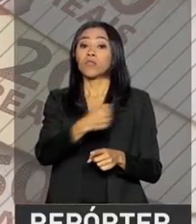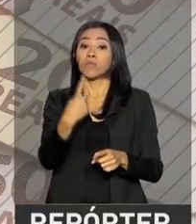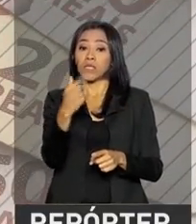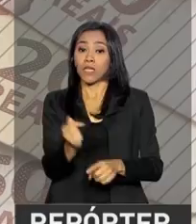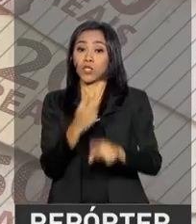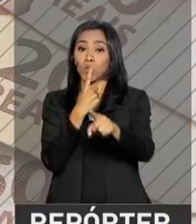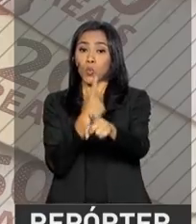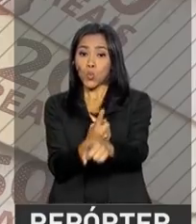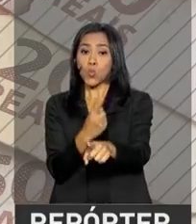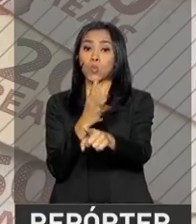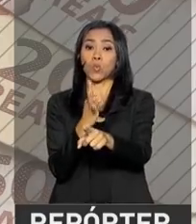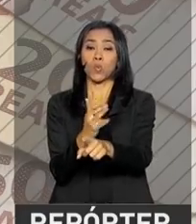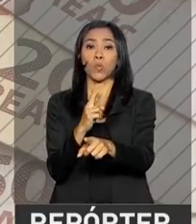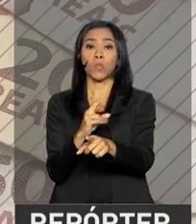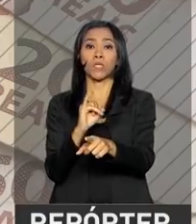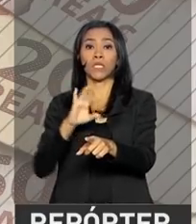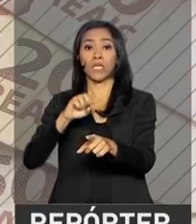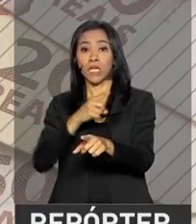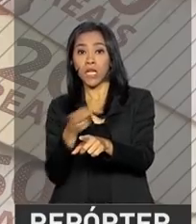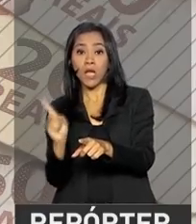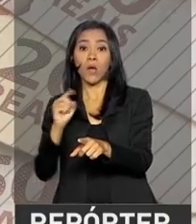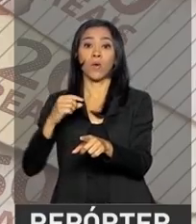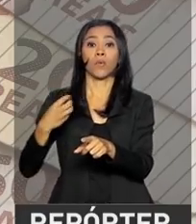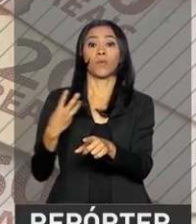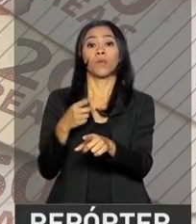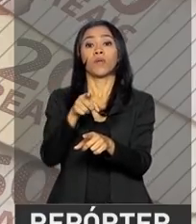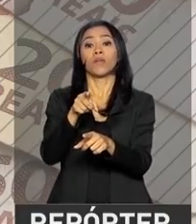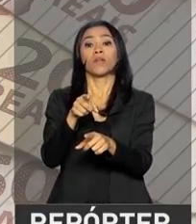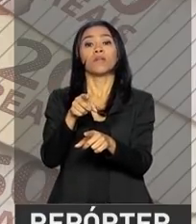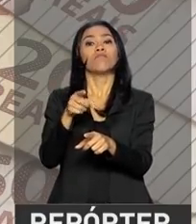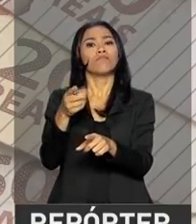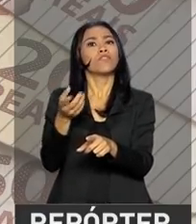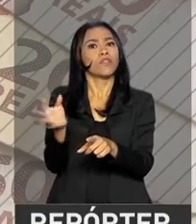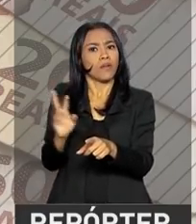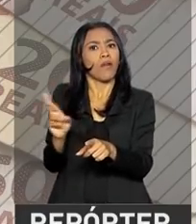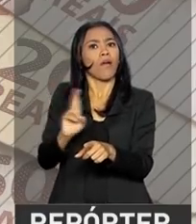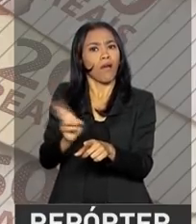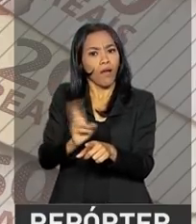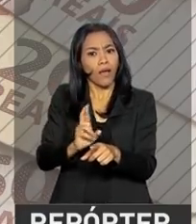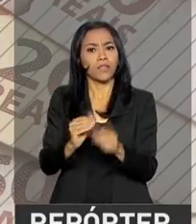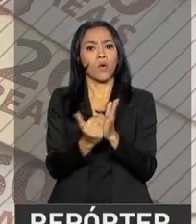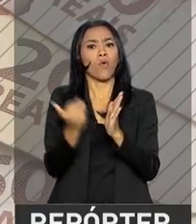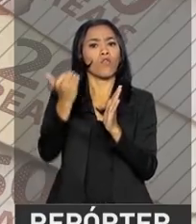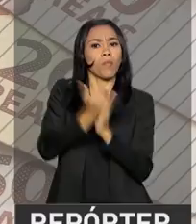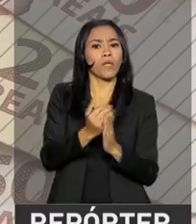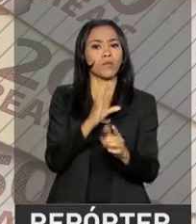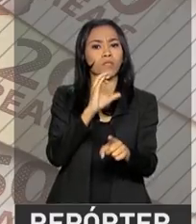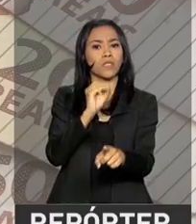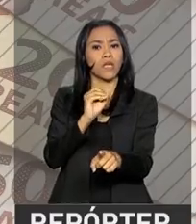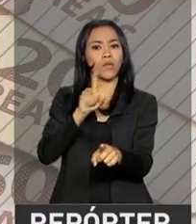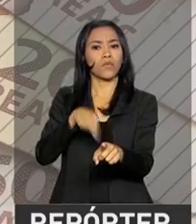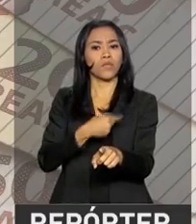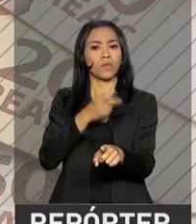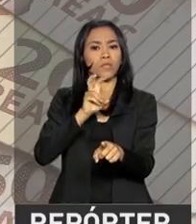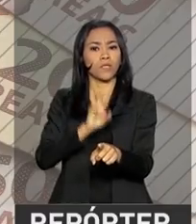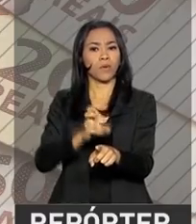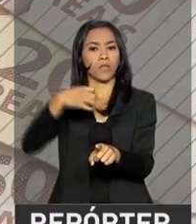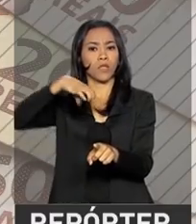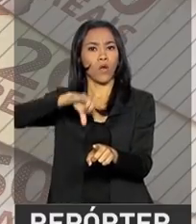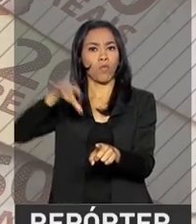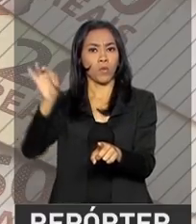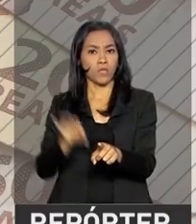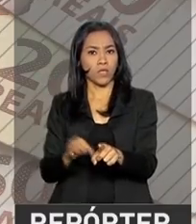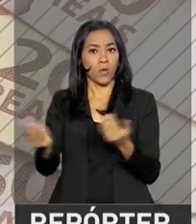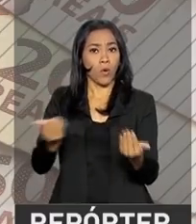trilhão e 300 bilhões de reais uma alta real de 0,59 por cento quando comparado com o ano anterior